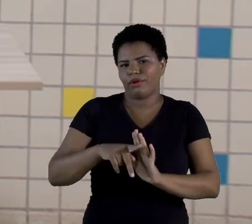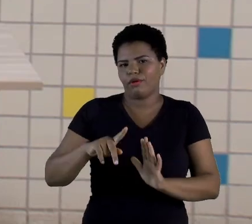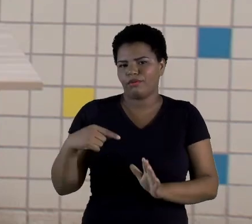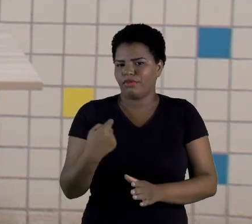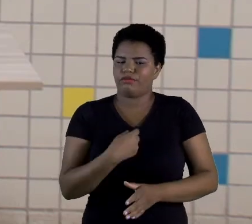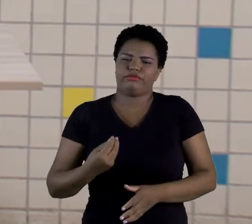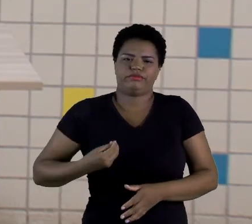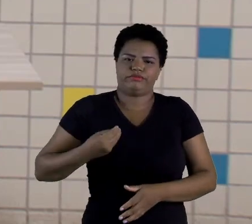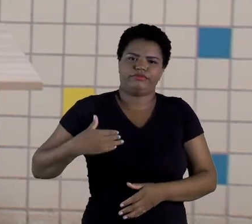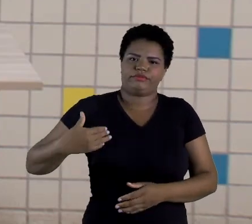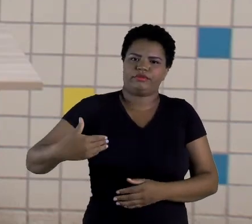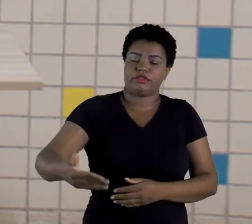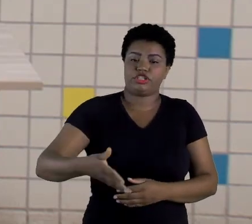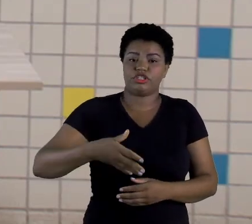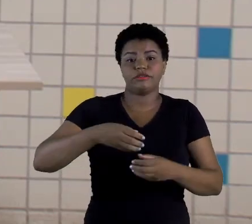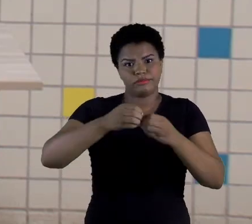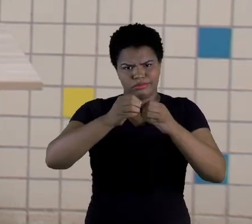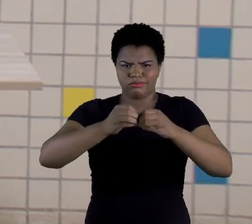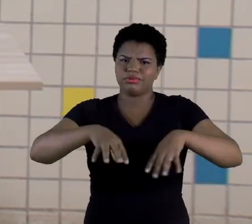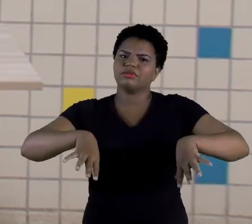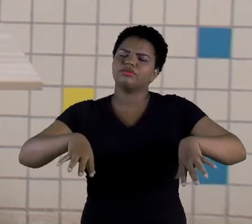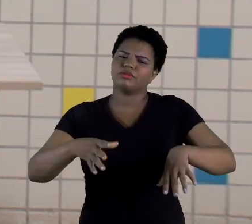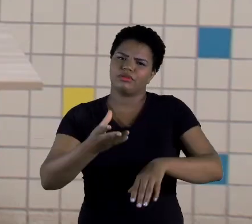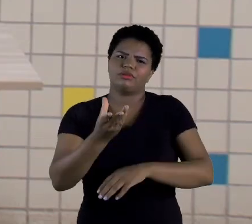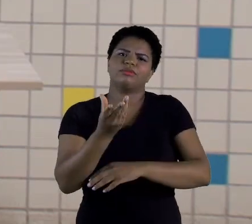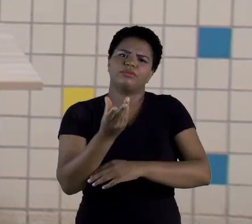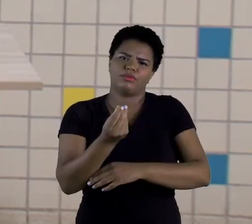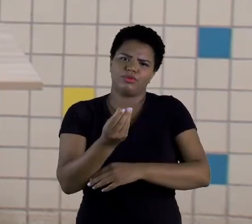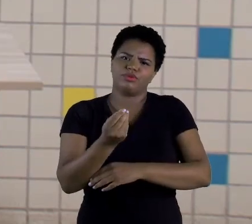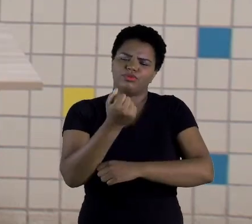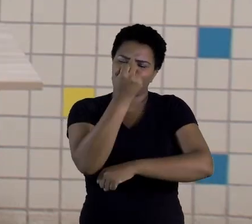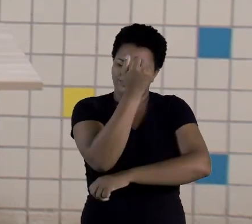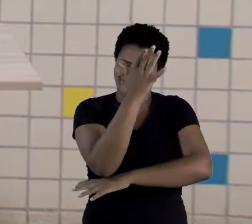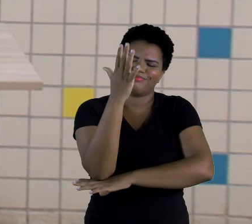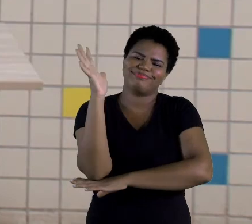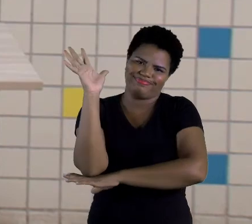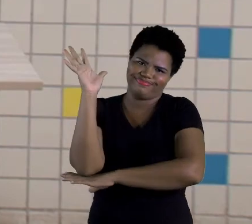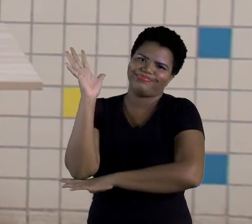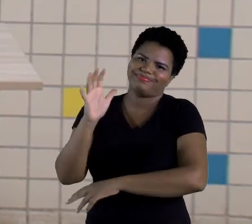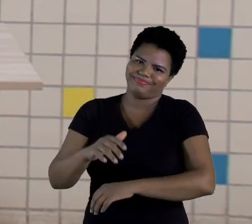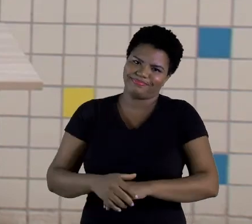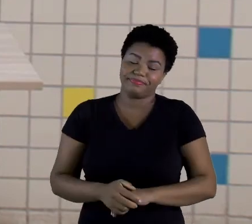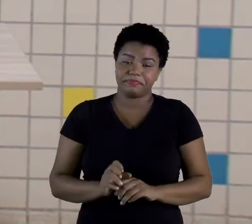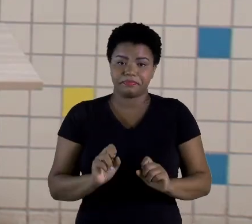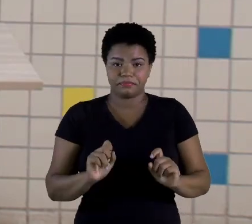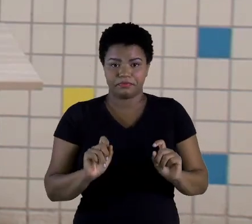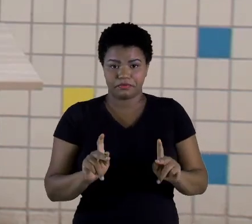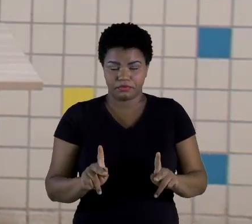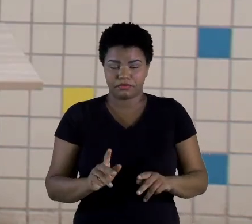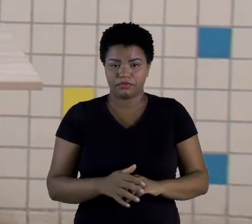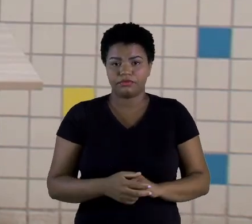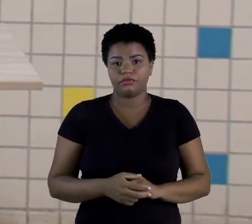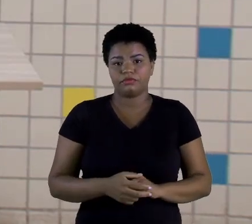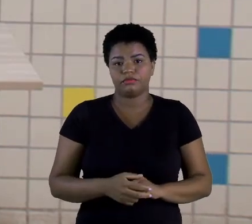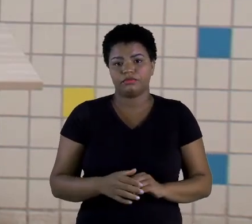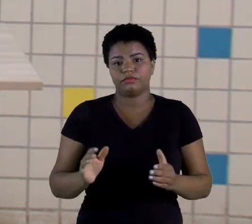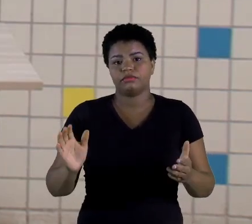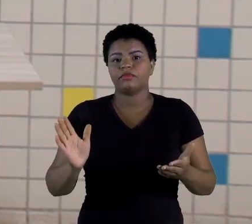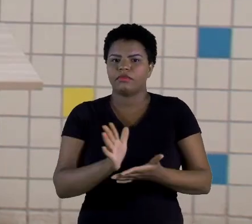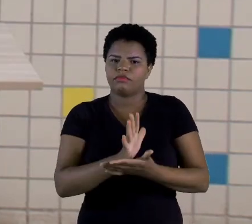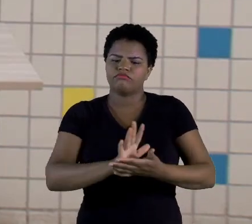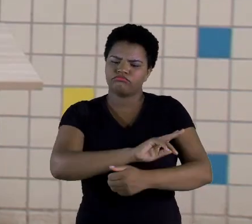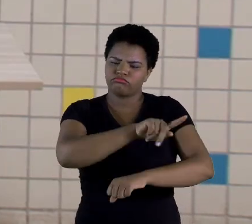tem prejudicado muito, muito, muito o meio ambiente, ok? Tem alguns